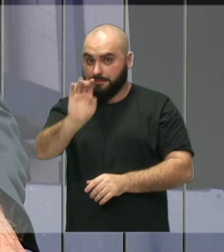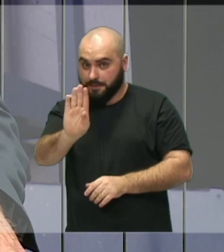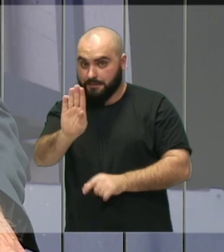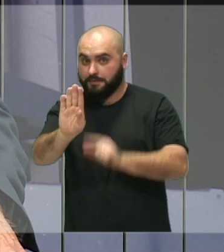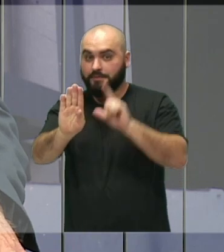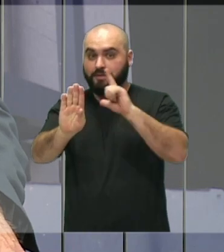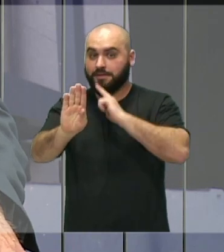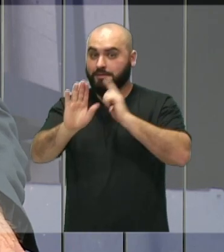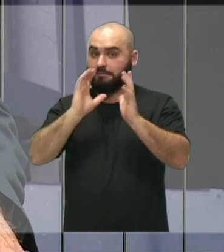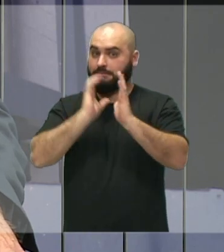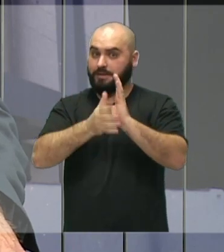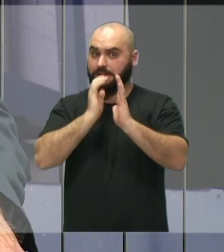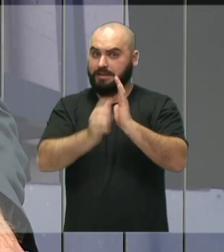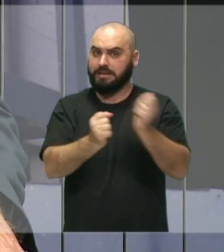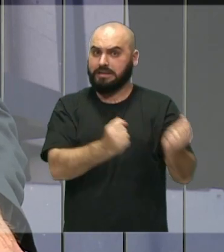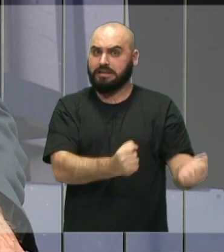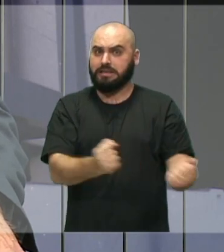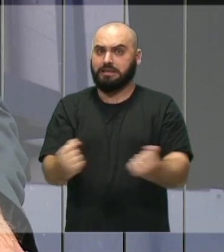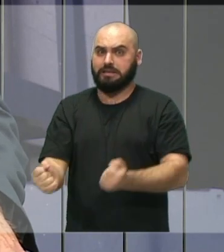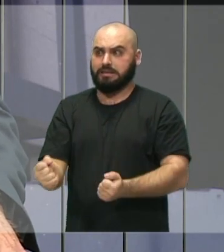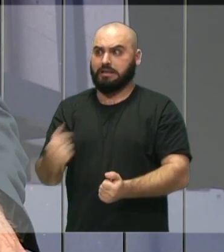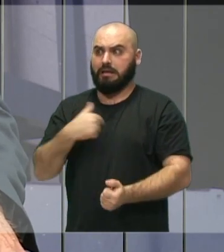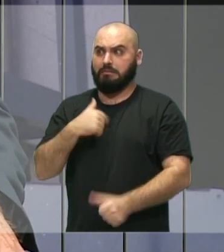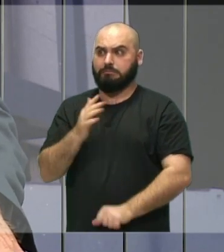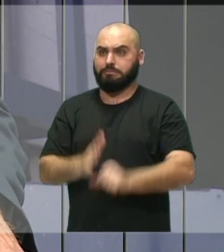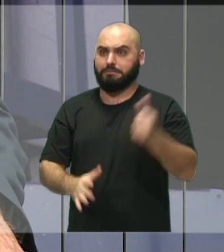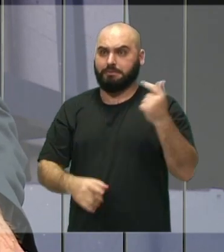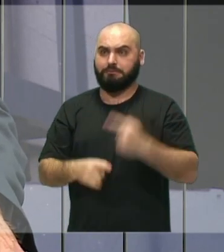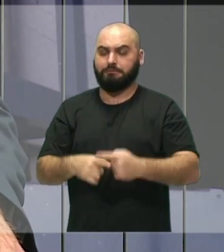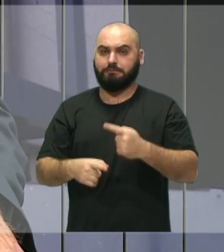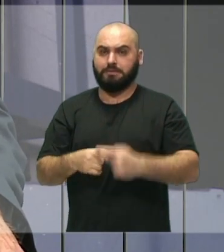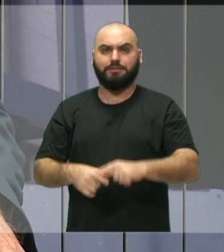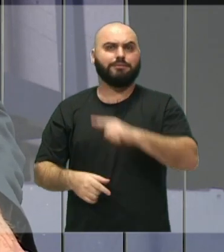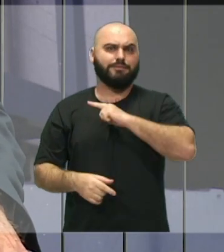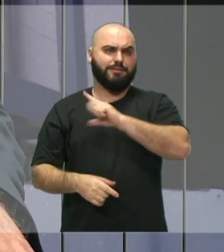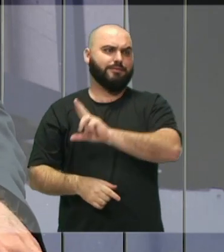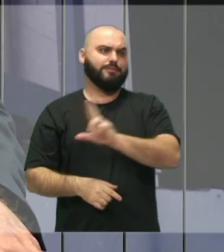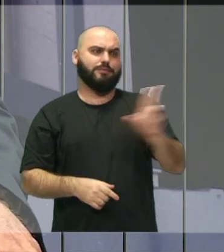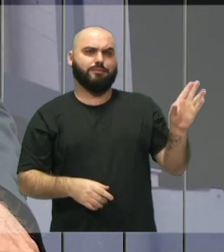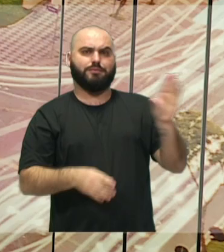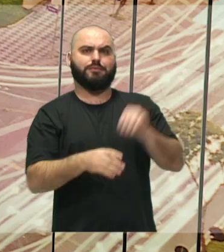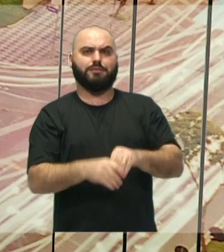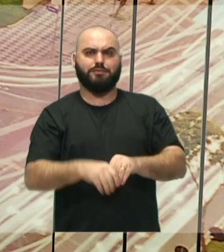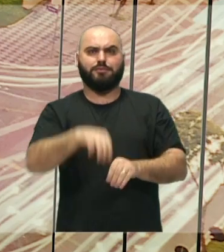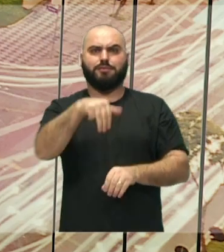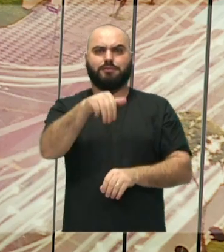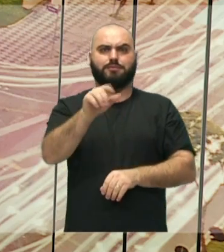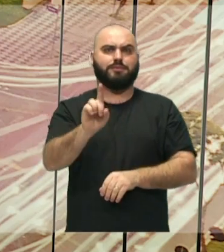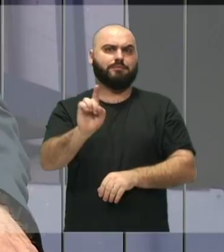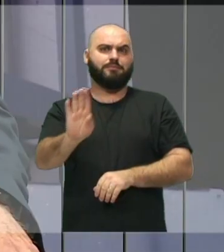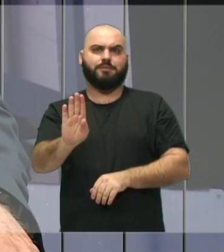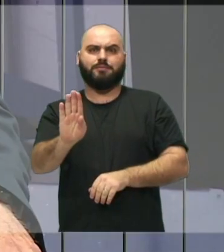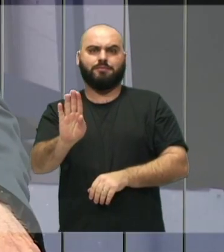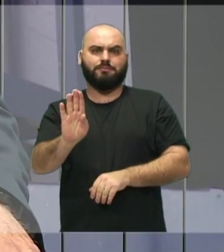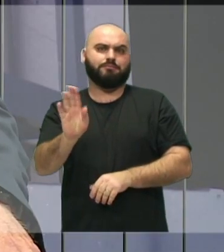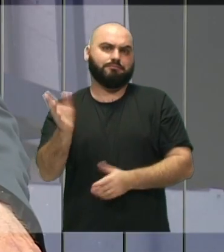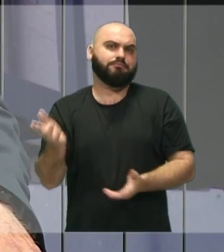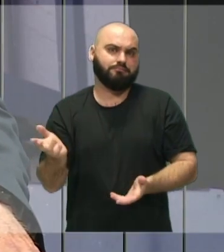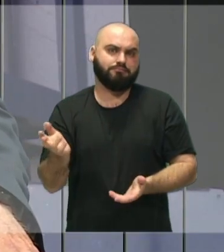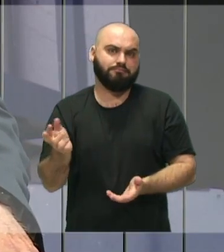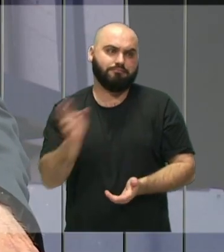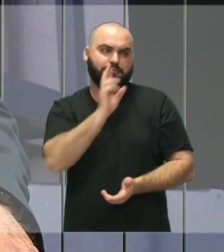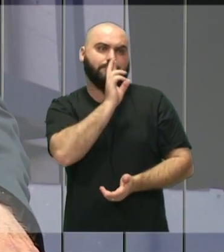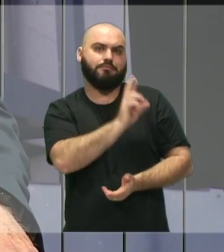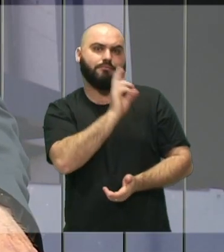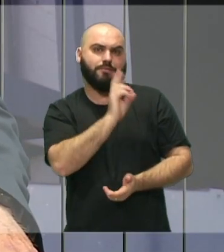era um partido muito pesado para quem vem pela primeira vez, né? Nós temos grandes nomes ali dentro do MDB hoje, né? O resultado mostrou